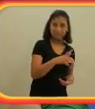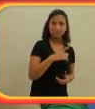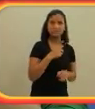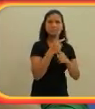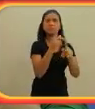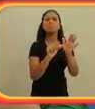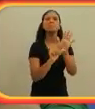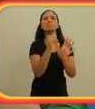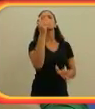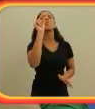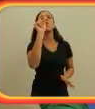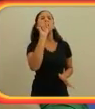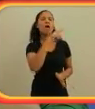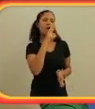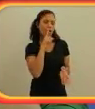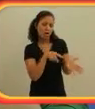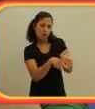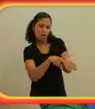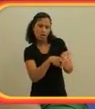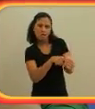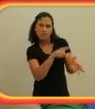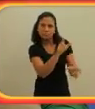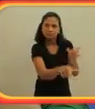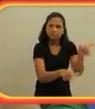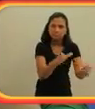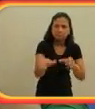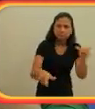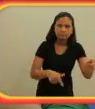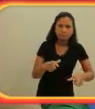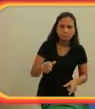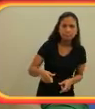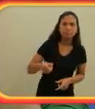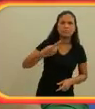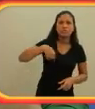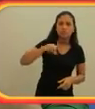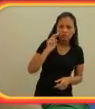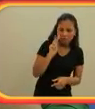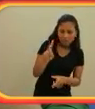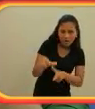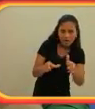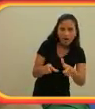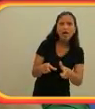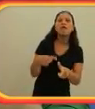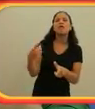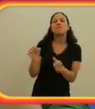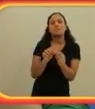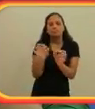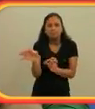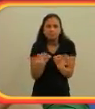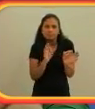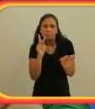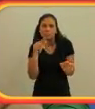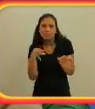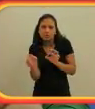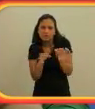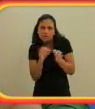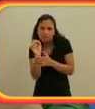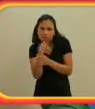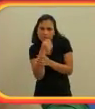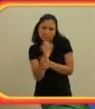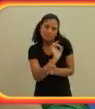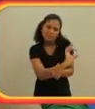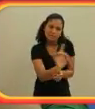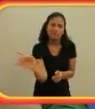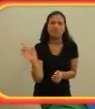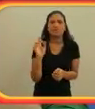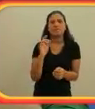cada criança, a gente busca primeiro fazer uma avaliação e, a partir dessa avaliação, a gente traça um plano terapêutico para essa